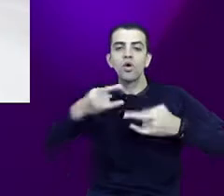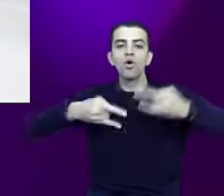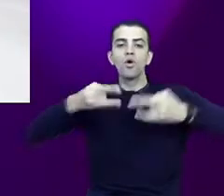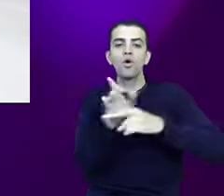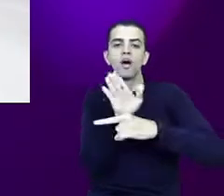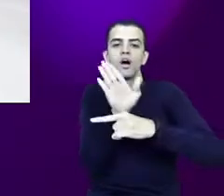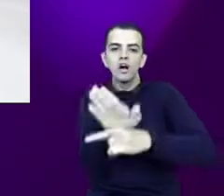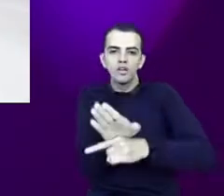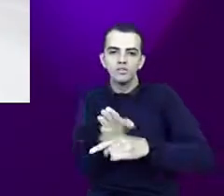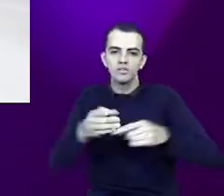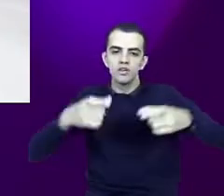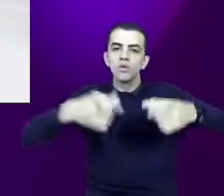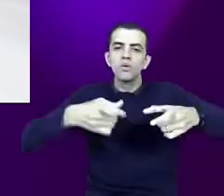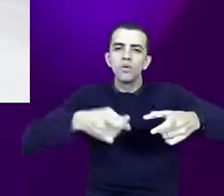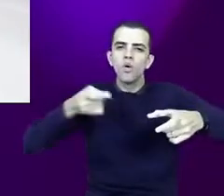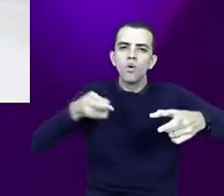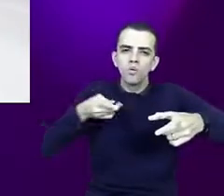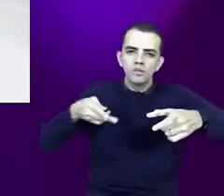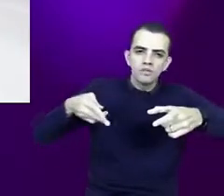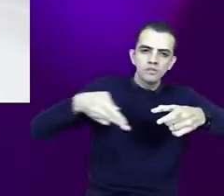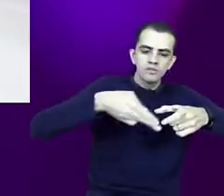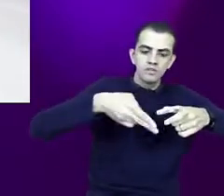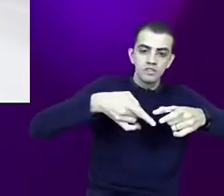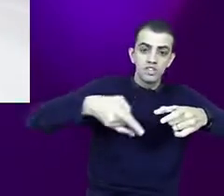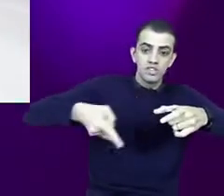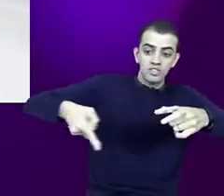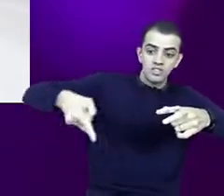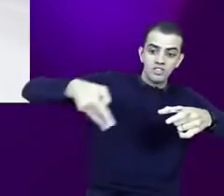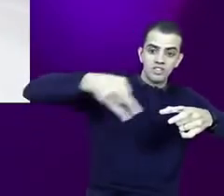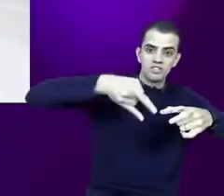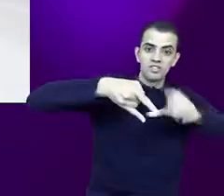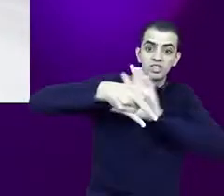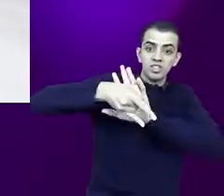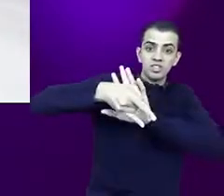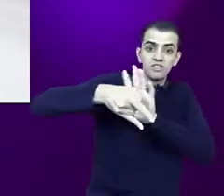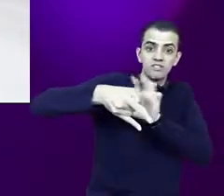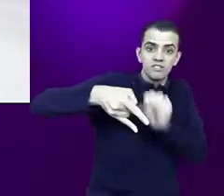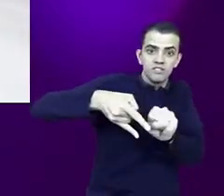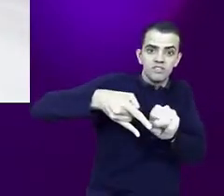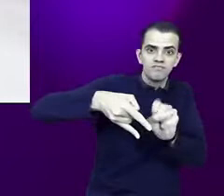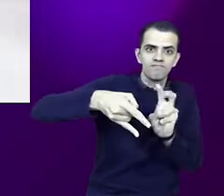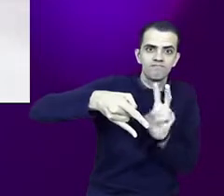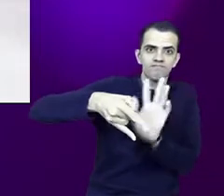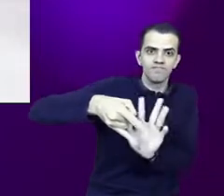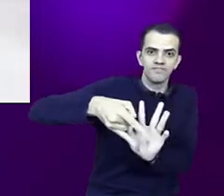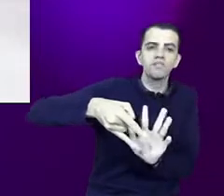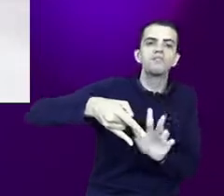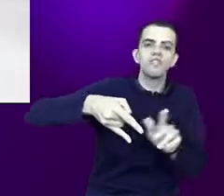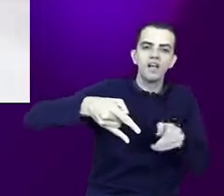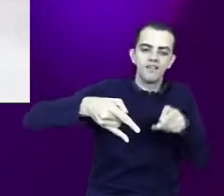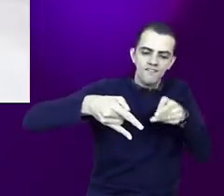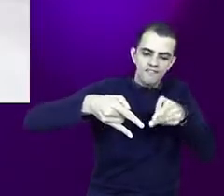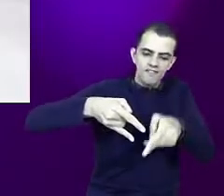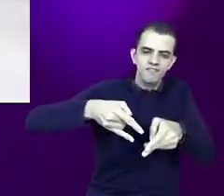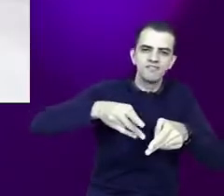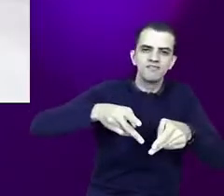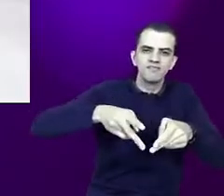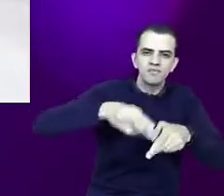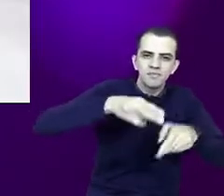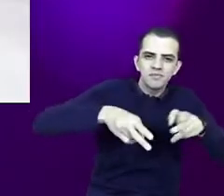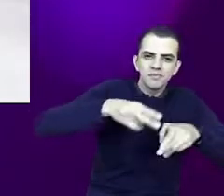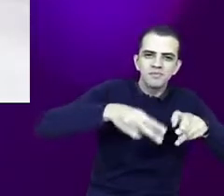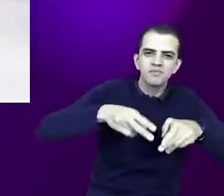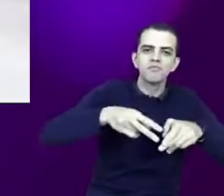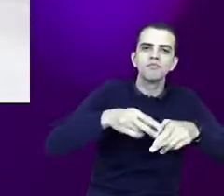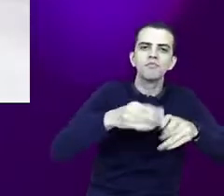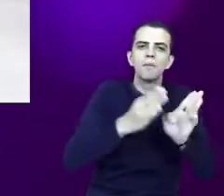do planejamento, e então ele trava nessa posição para que você faça a impacção final do componente, te mostrando todos os passos